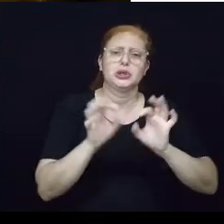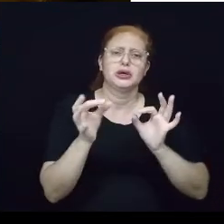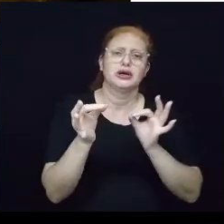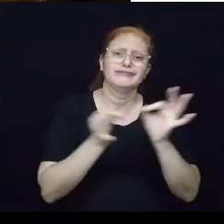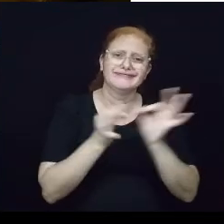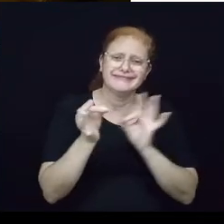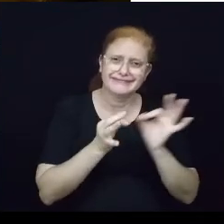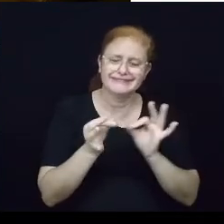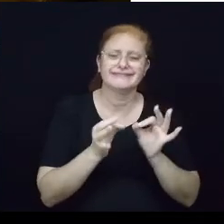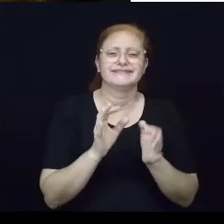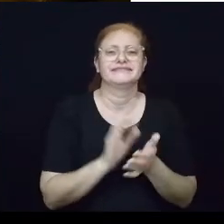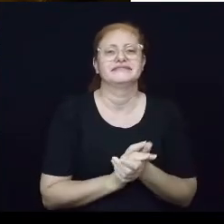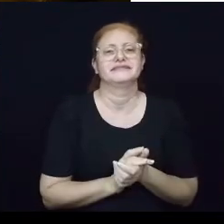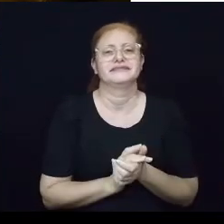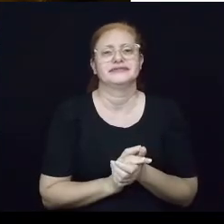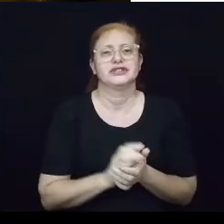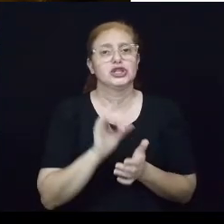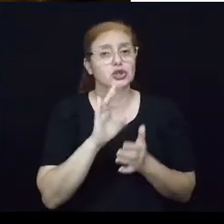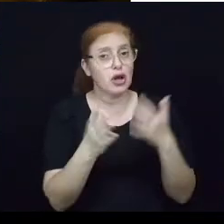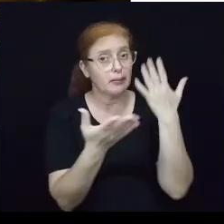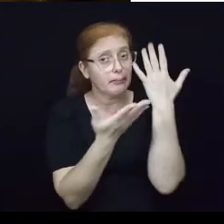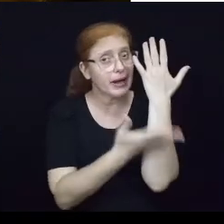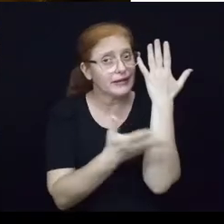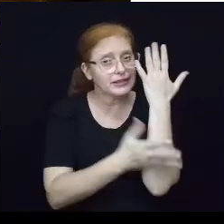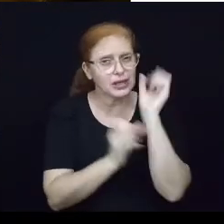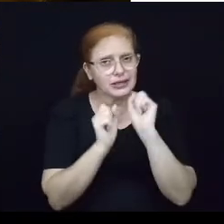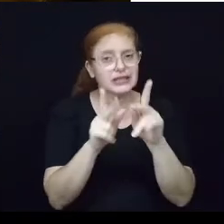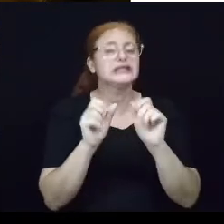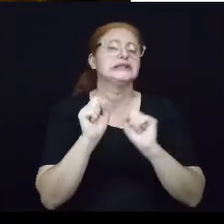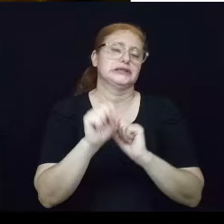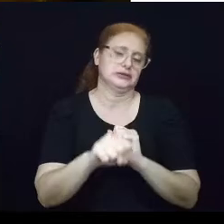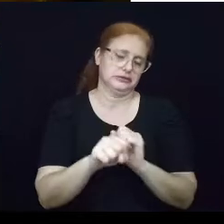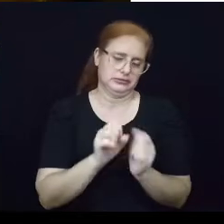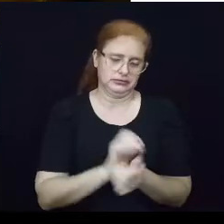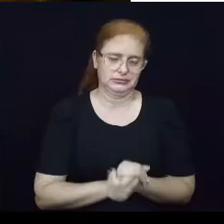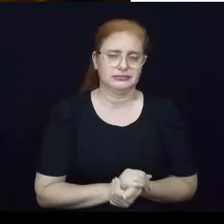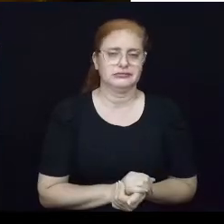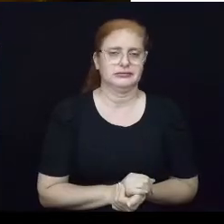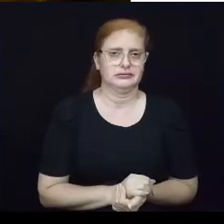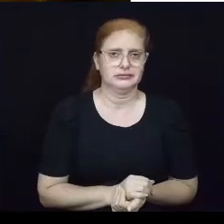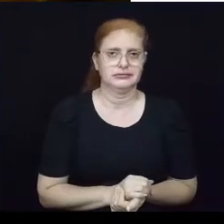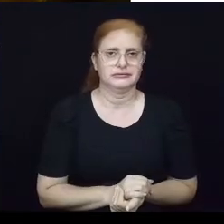né? Montada, é só madeira aí? Só madeira.